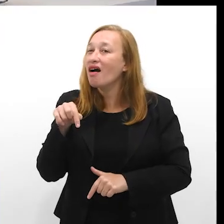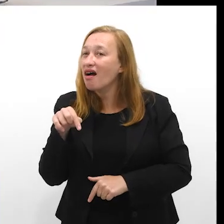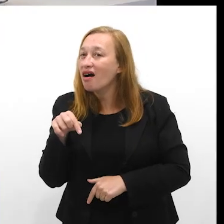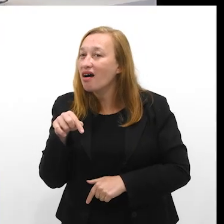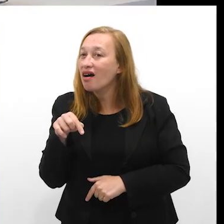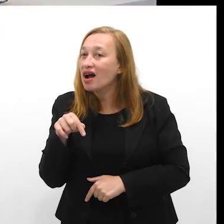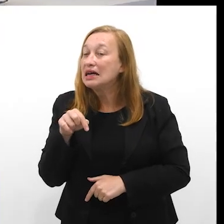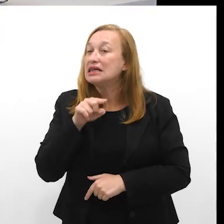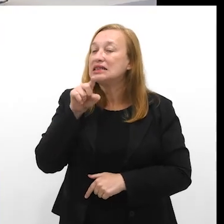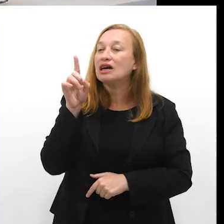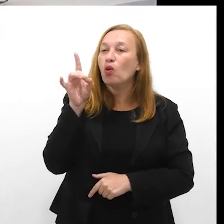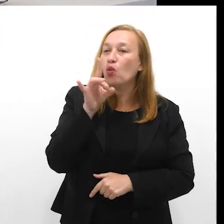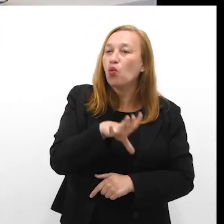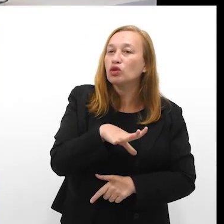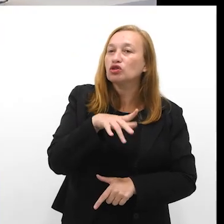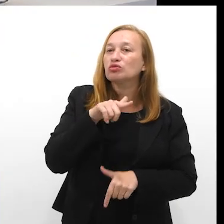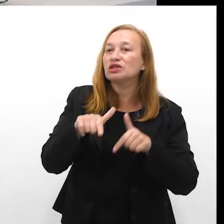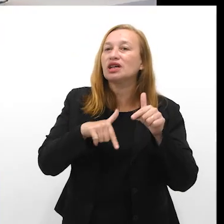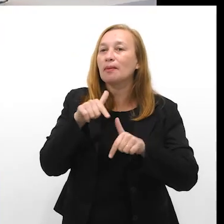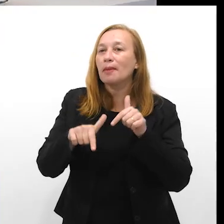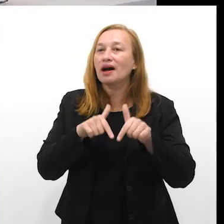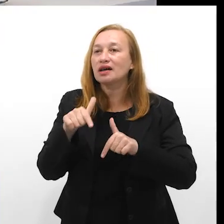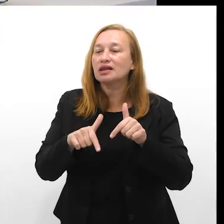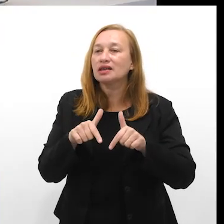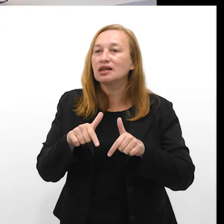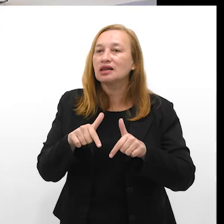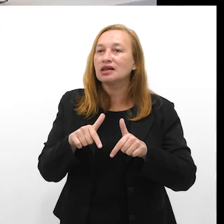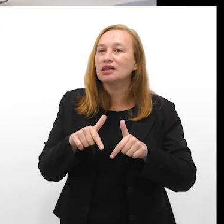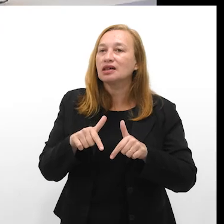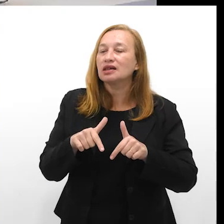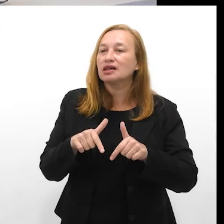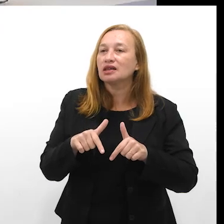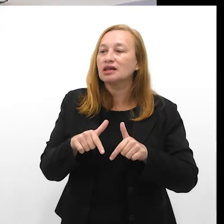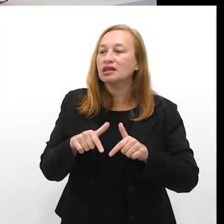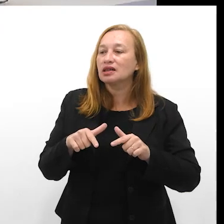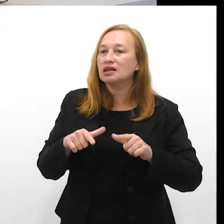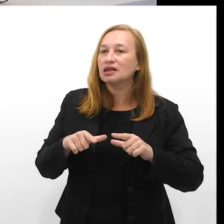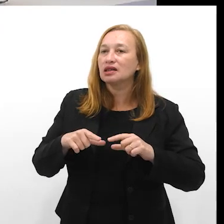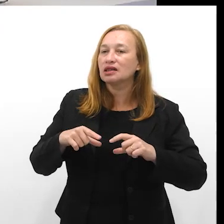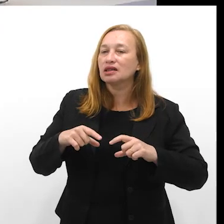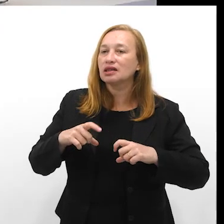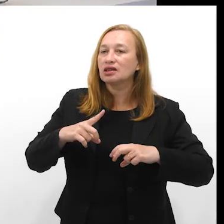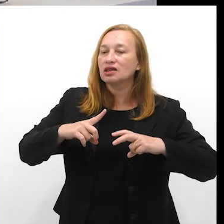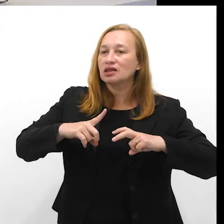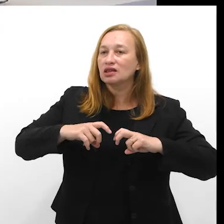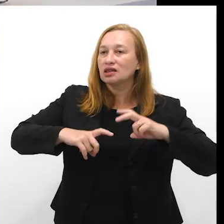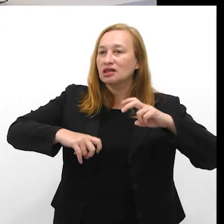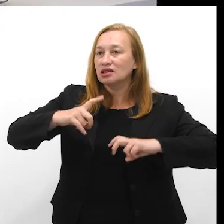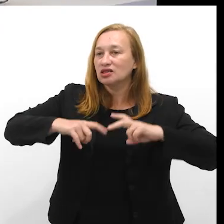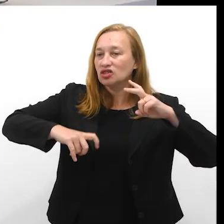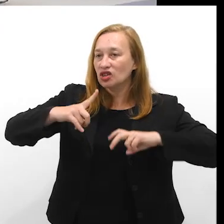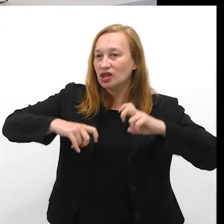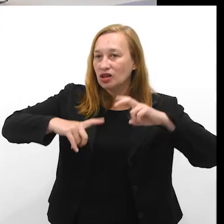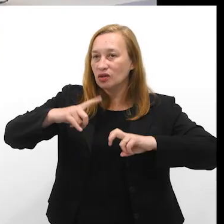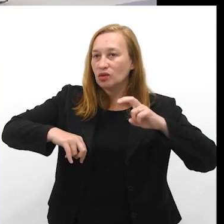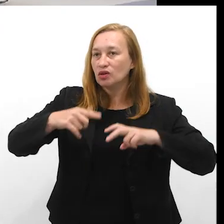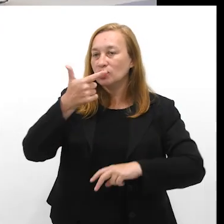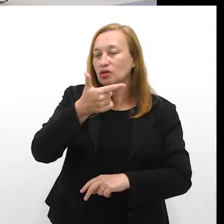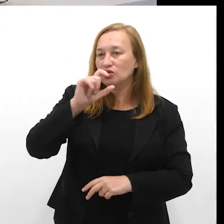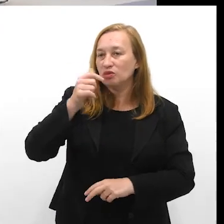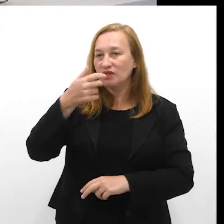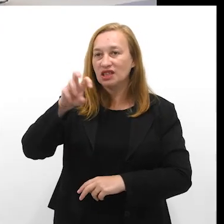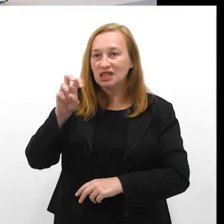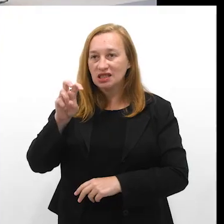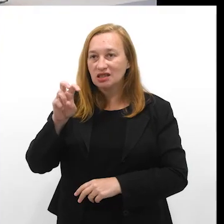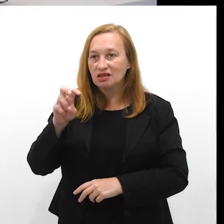Esse trabalho é? Esse é o último trabalho da Grande Rio. Grande Rio 2025. 2025,